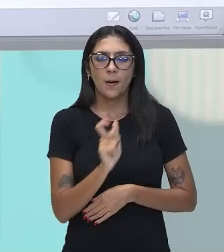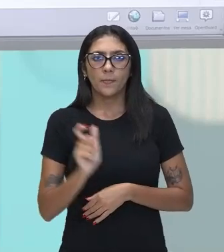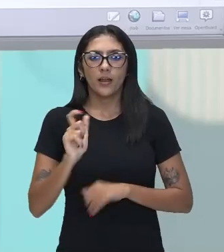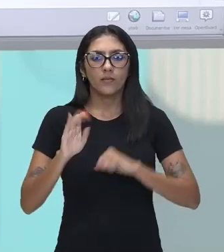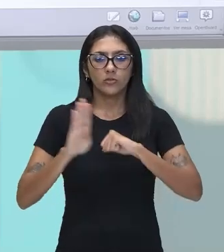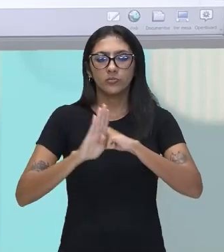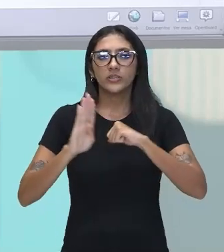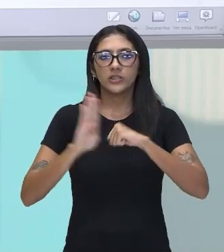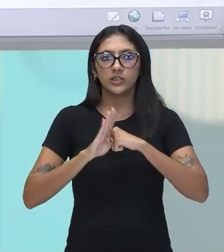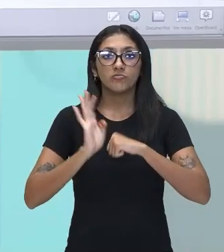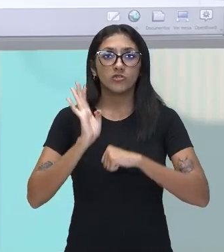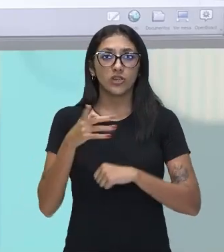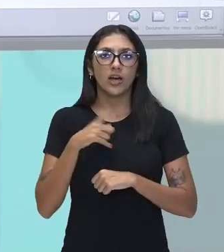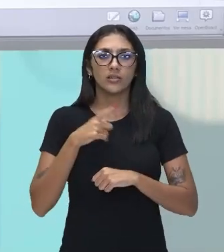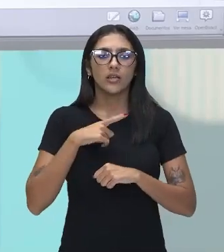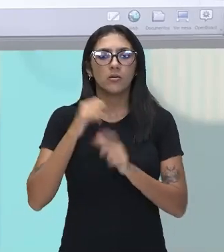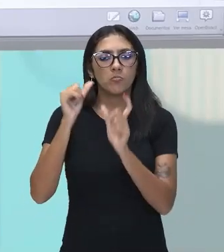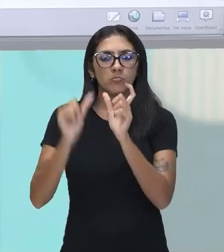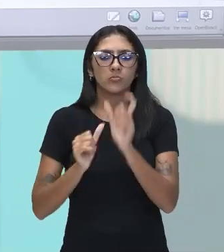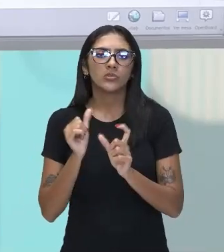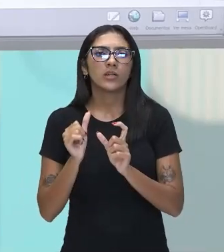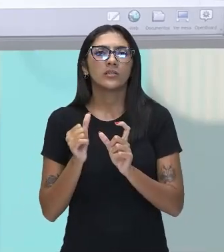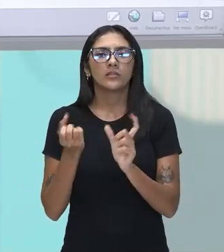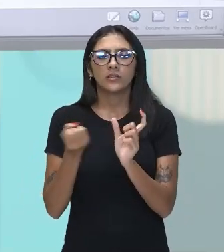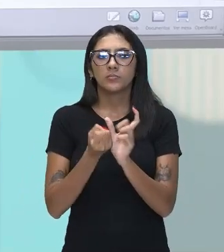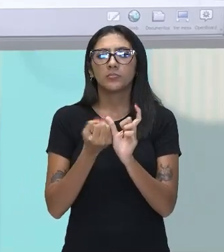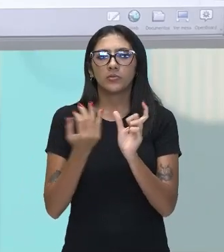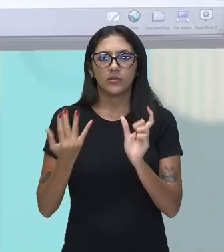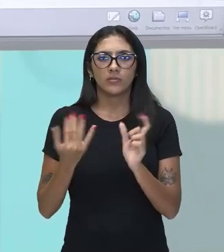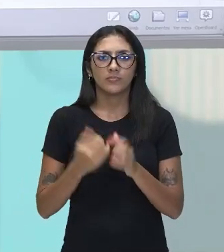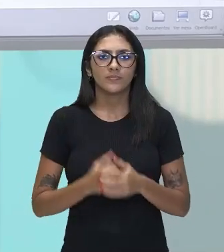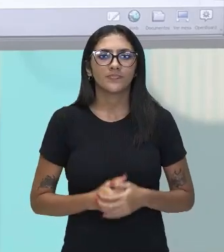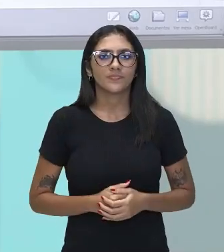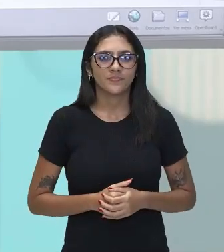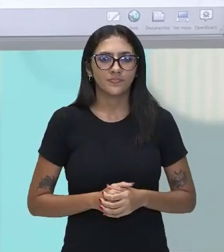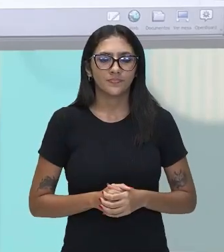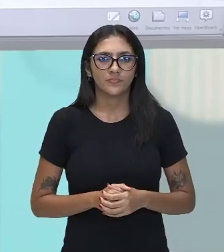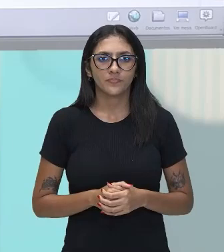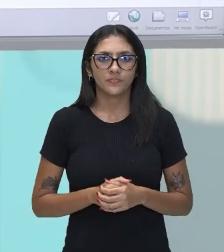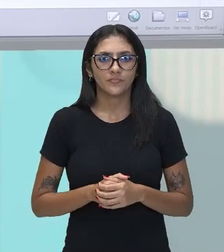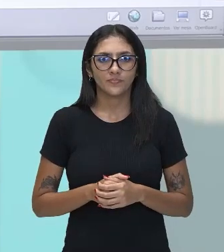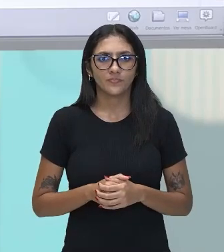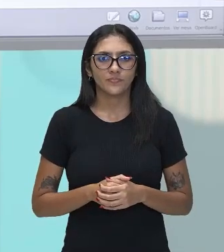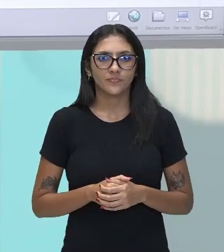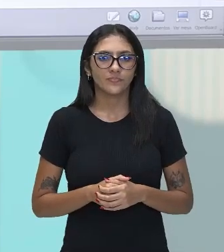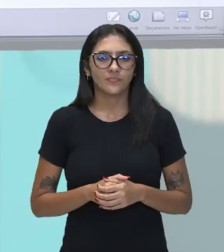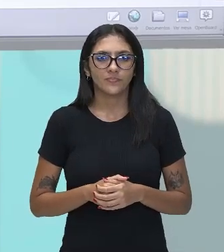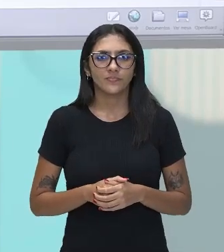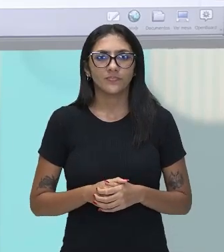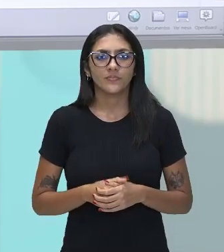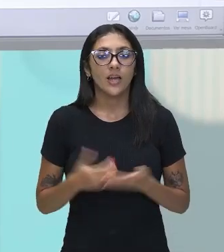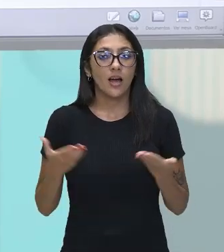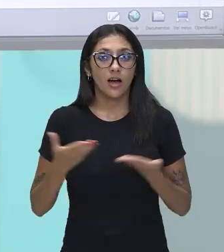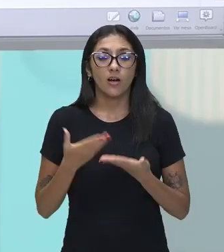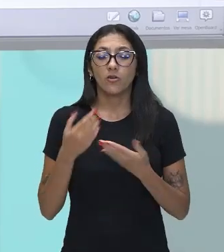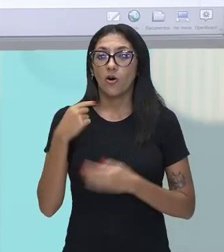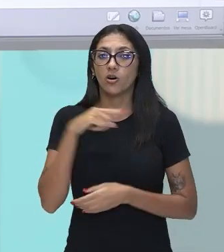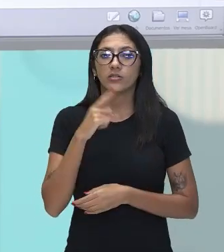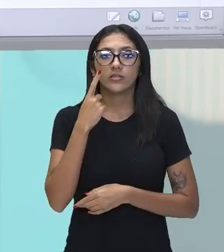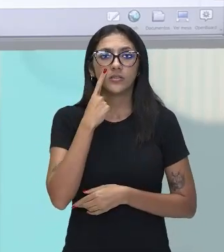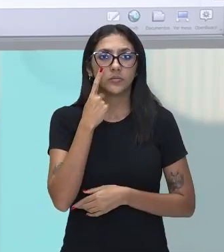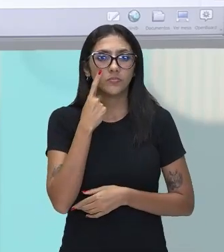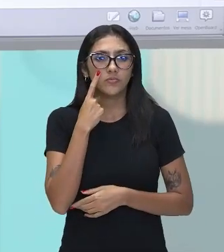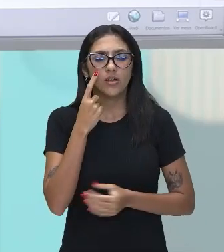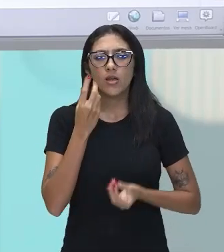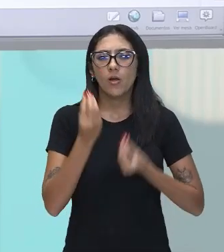plural, indicando o plural, então o verbo fica no singular. Agora nós vamos entender como se faz